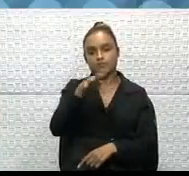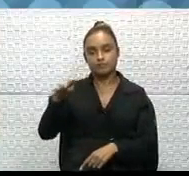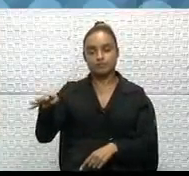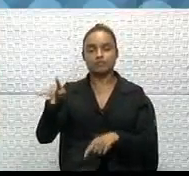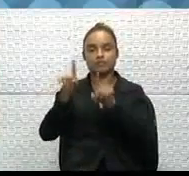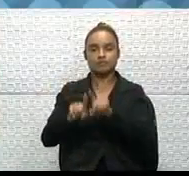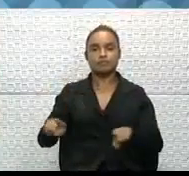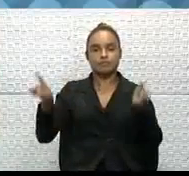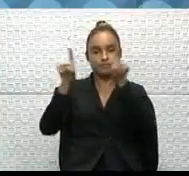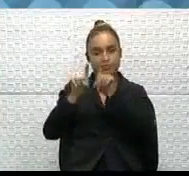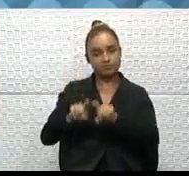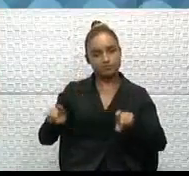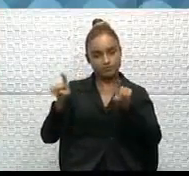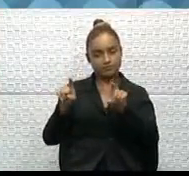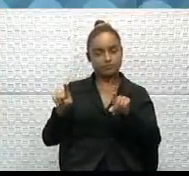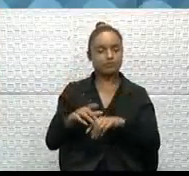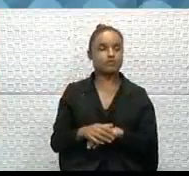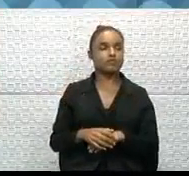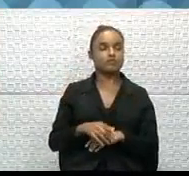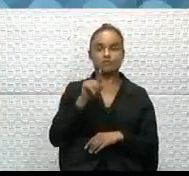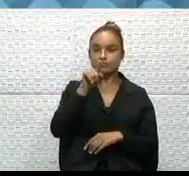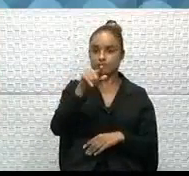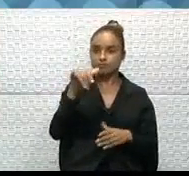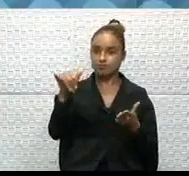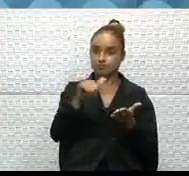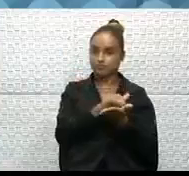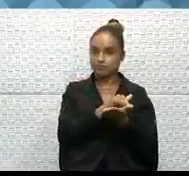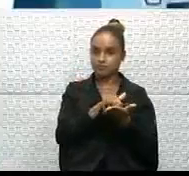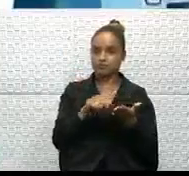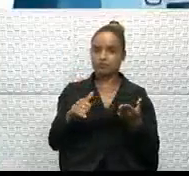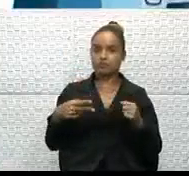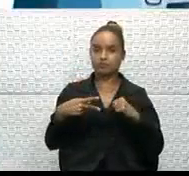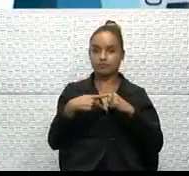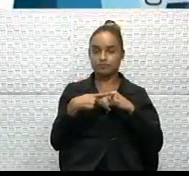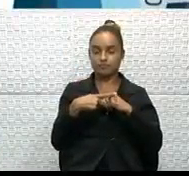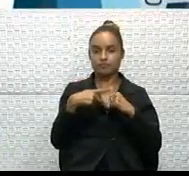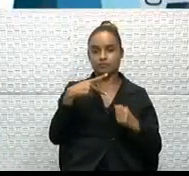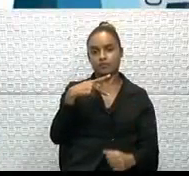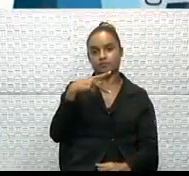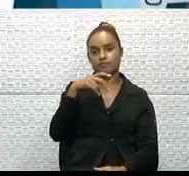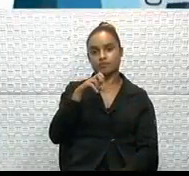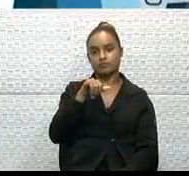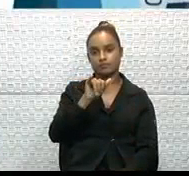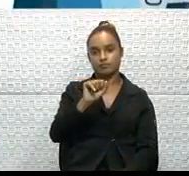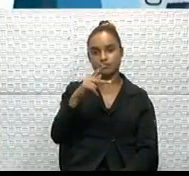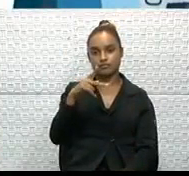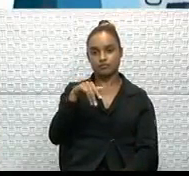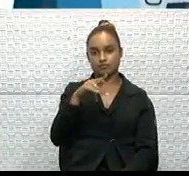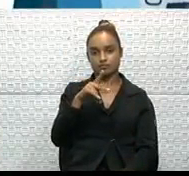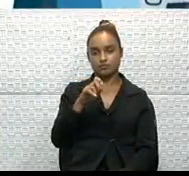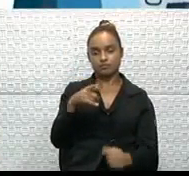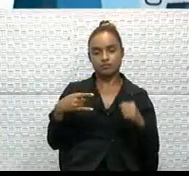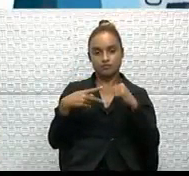Para aqueles que estiverem acompanhando esta aula via Skype, acompanhe comigo no quadro e-mail a ser seguido.